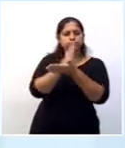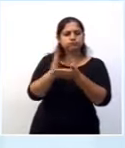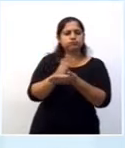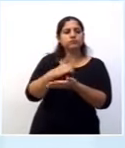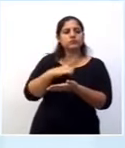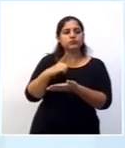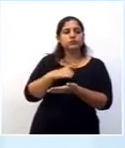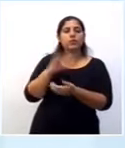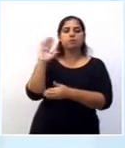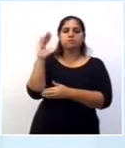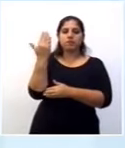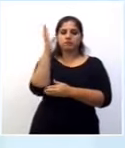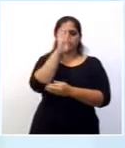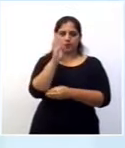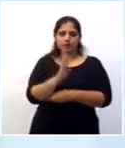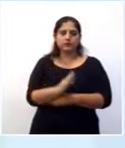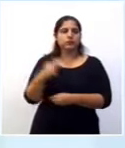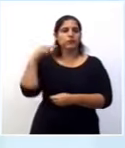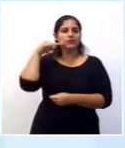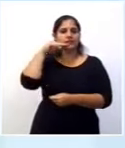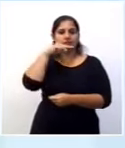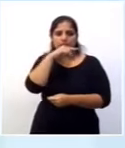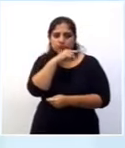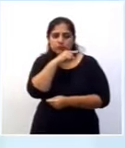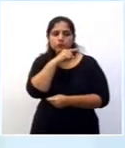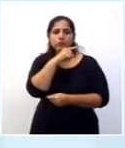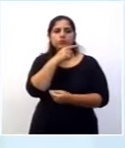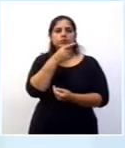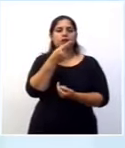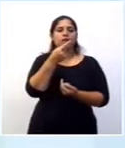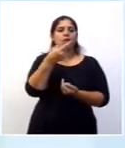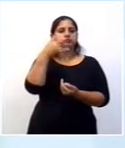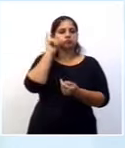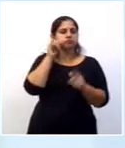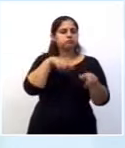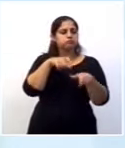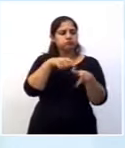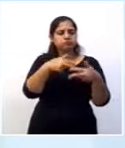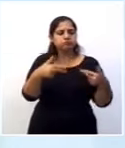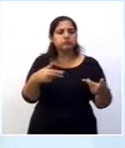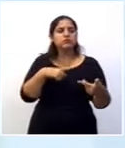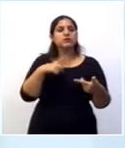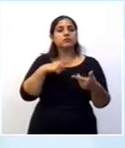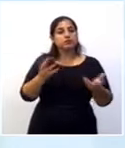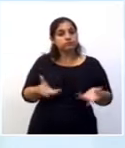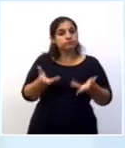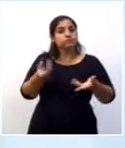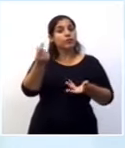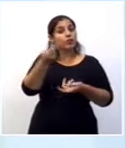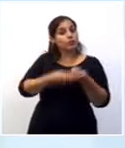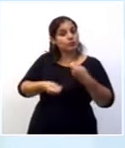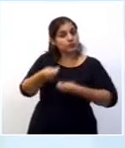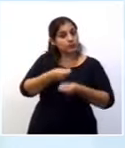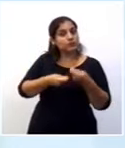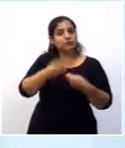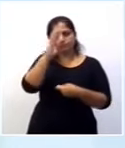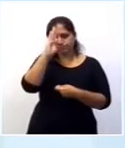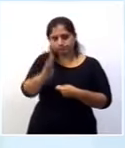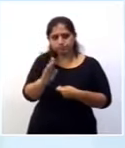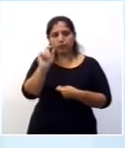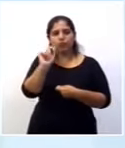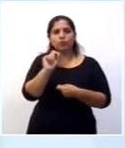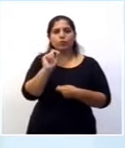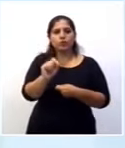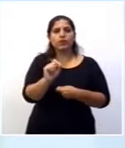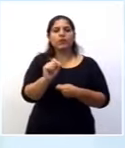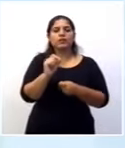ter o pau-brasil, a cana-de-açúcar e a pecuária, né? Que vai impulsionar a economia nesse momento, principalmente vai ser